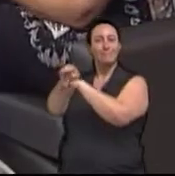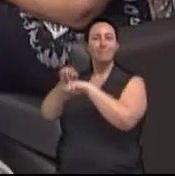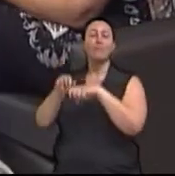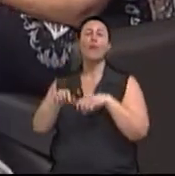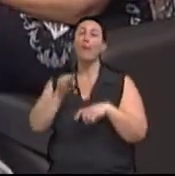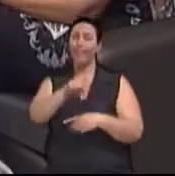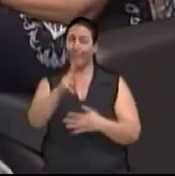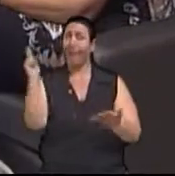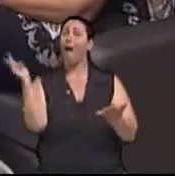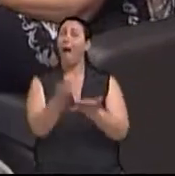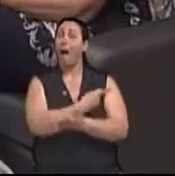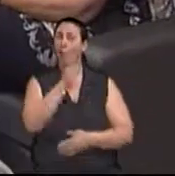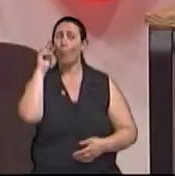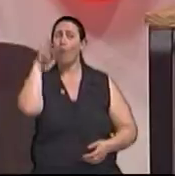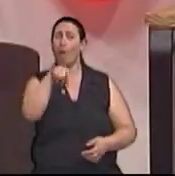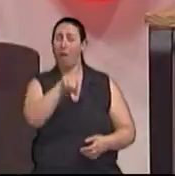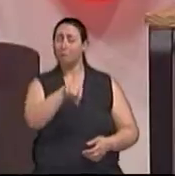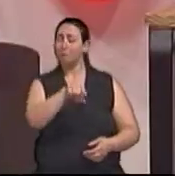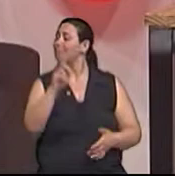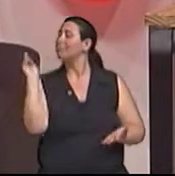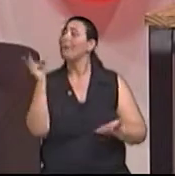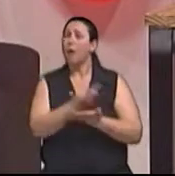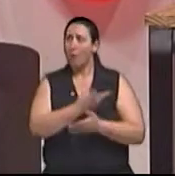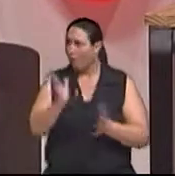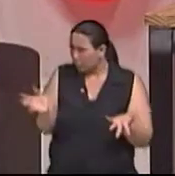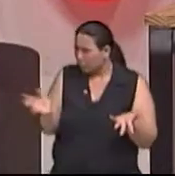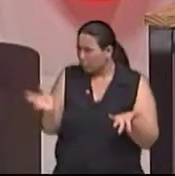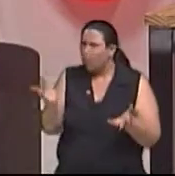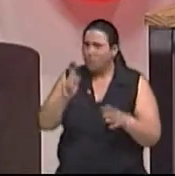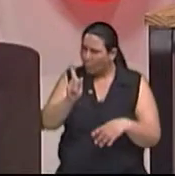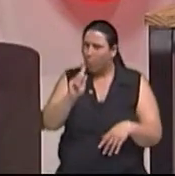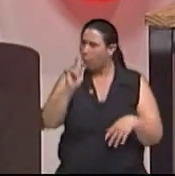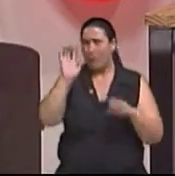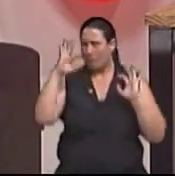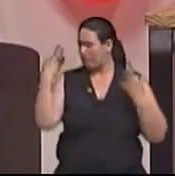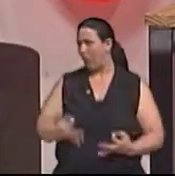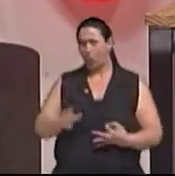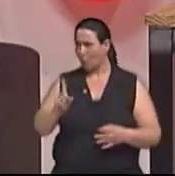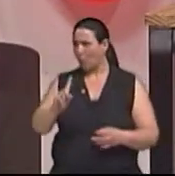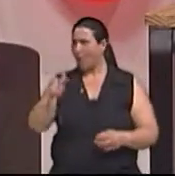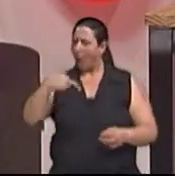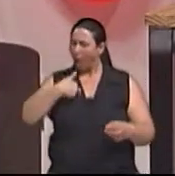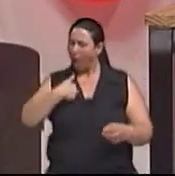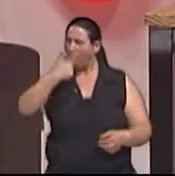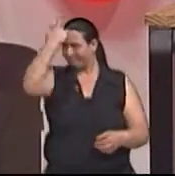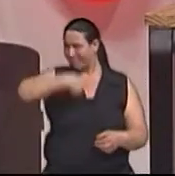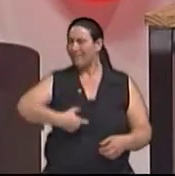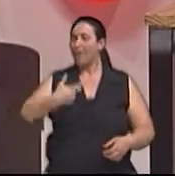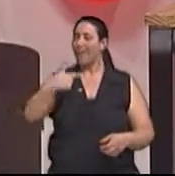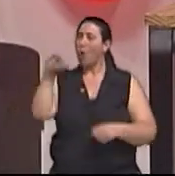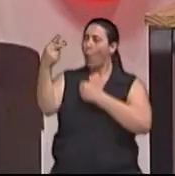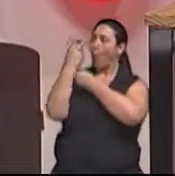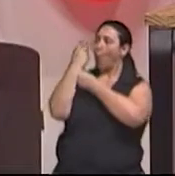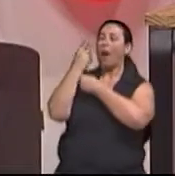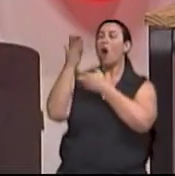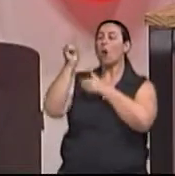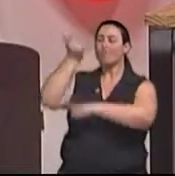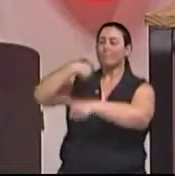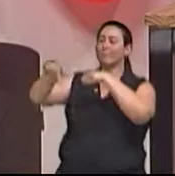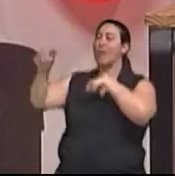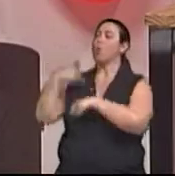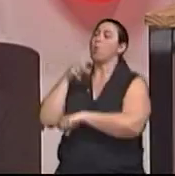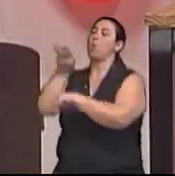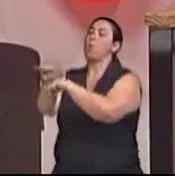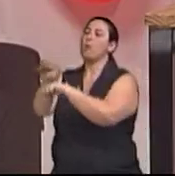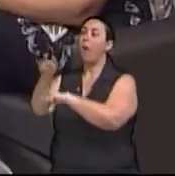a senhora tá falando excelente e esse olhar Então não é o mais adequado não é o errado nunca você a mãe da minha mãe